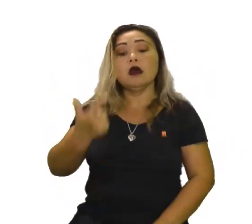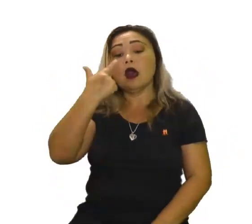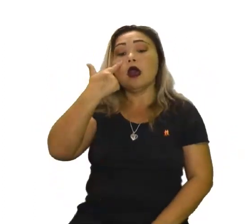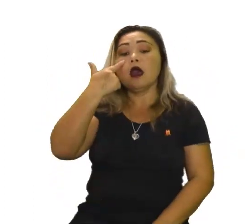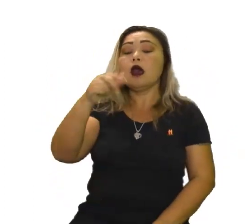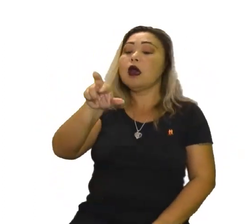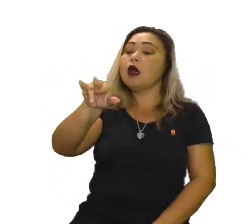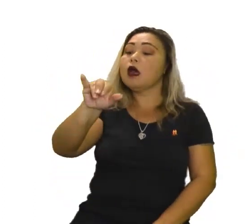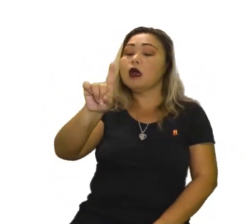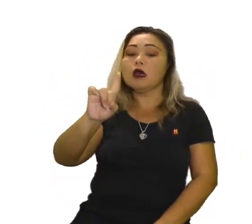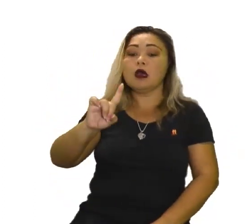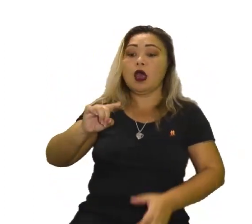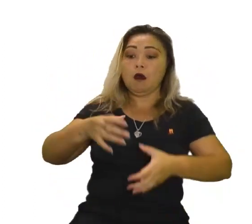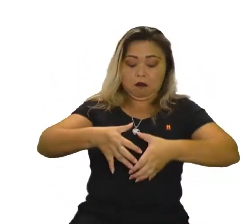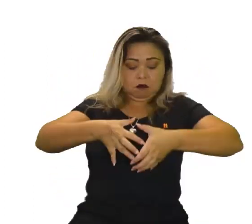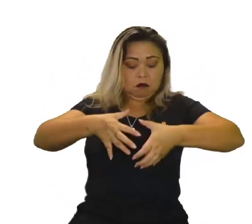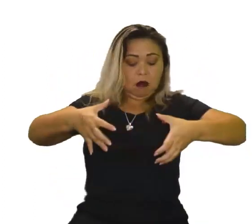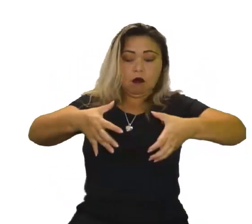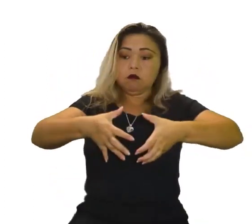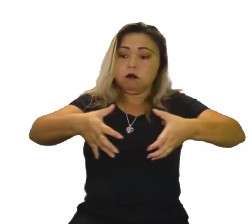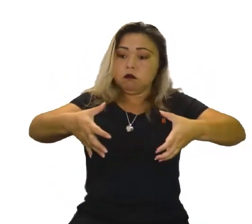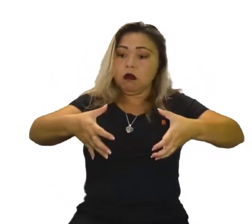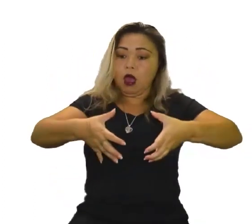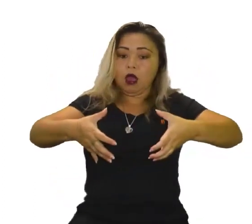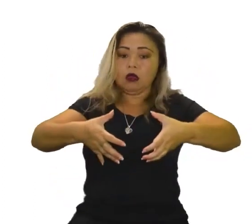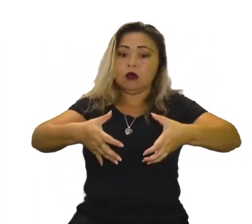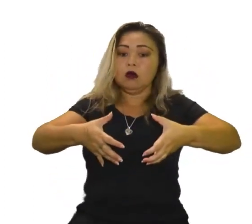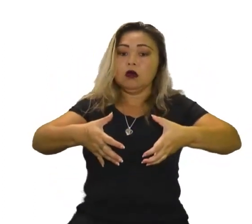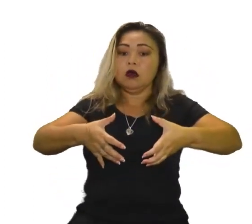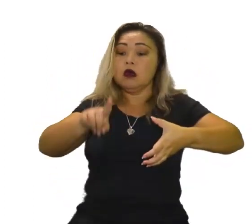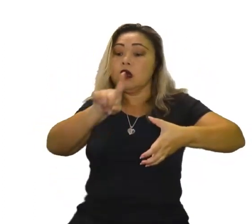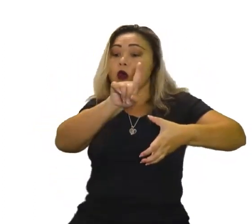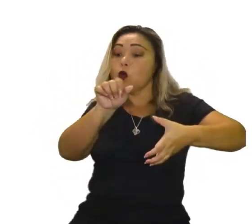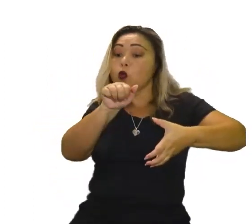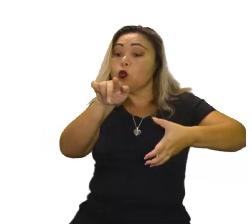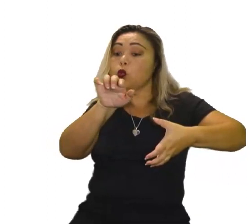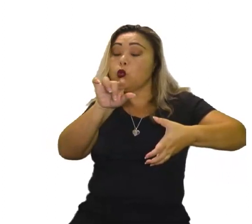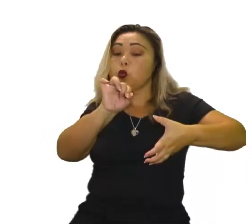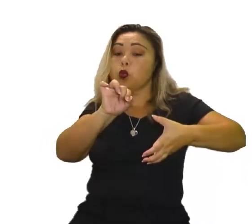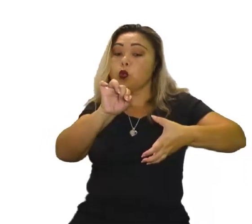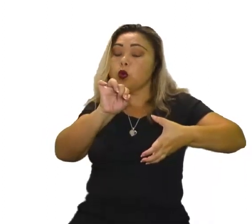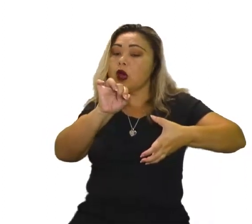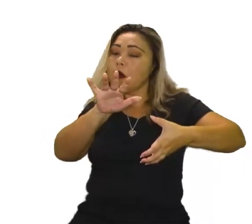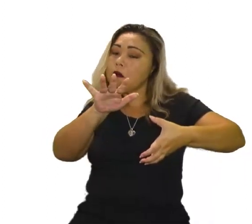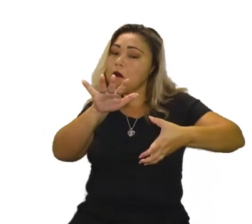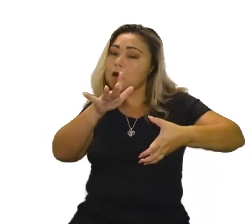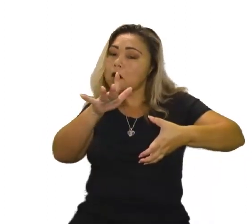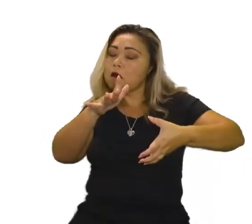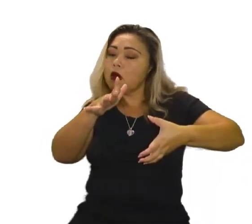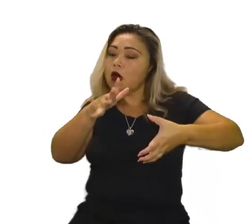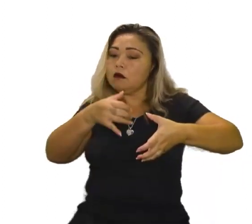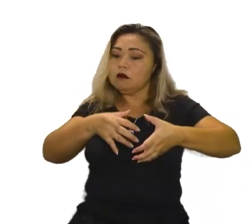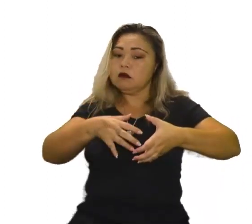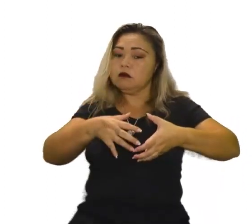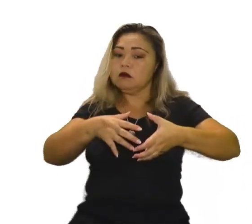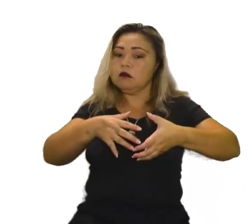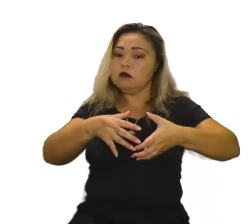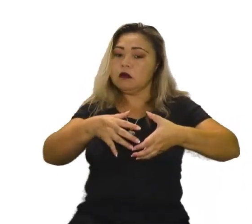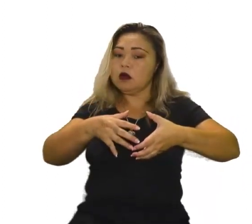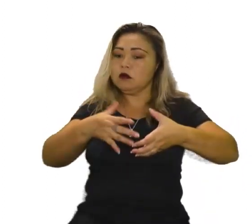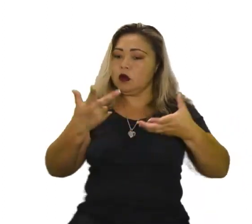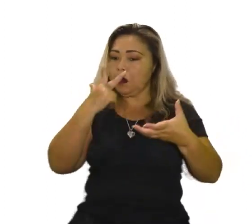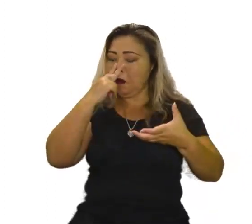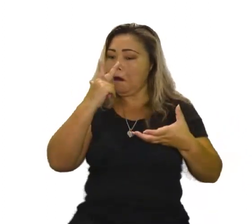vê que ela tem um abdômen bem mais avantajado, tá? O zangão, ele já é mais encorpado. Lembra